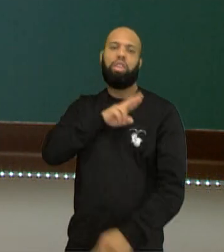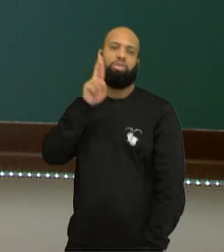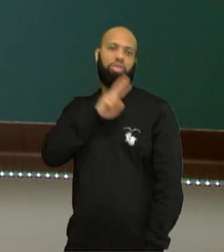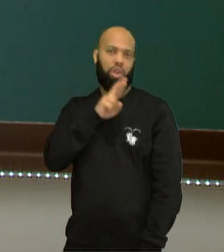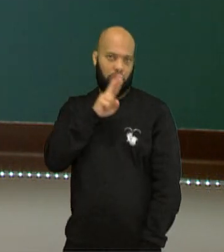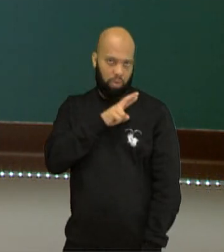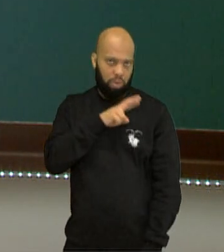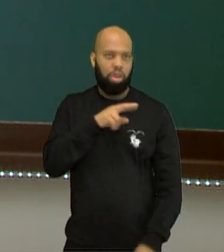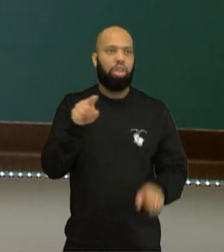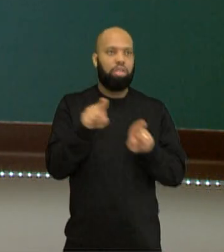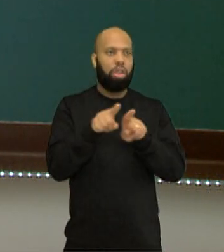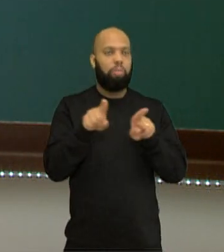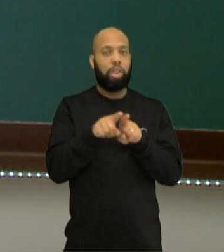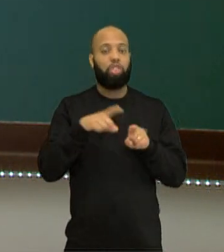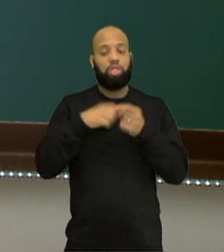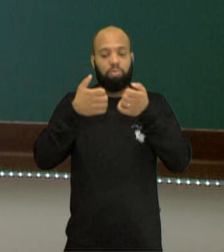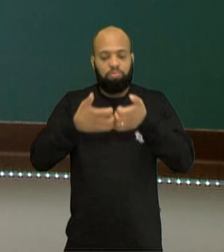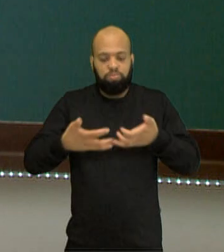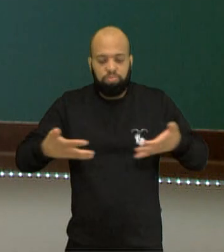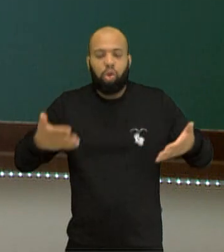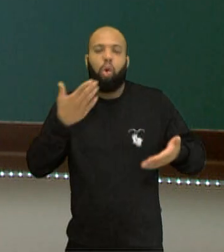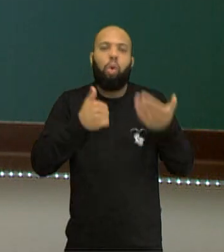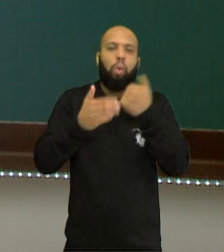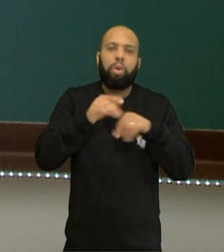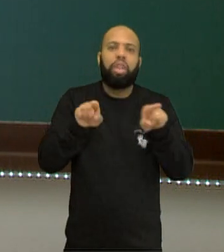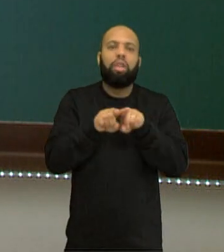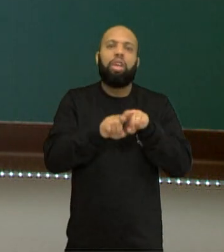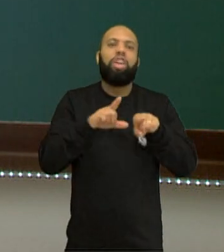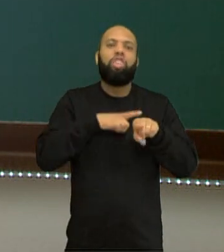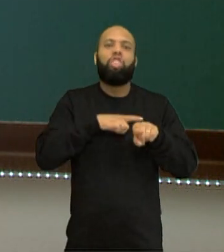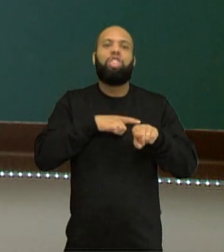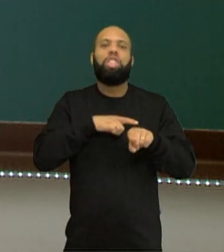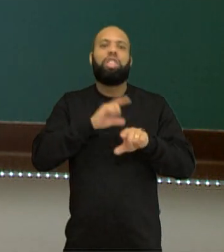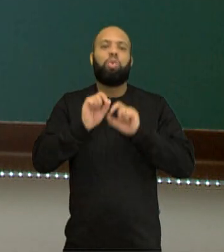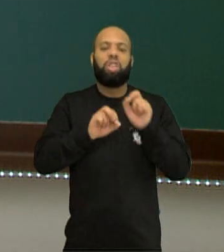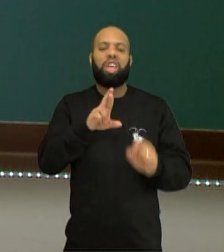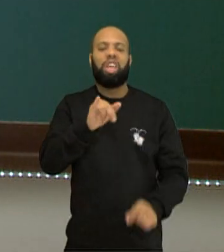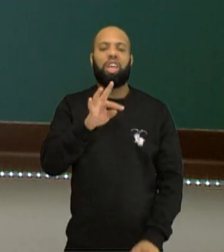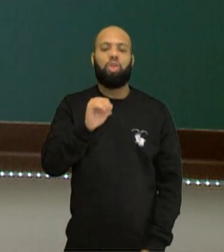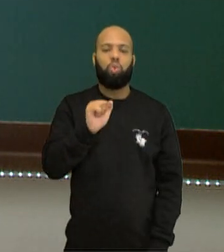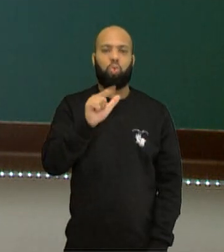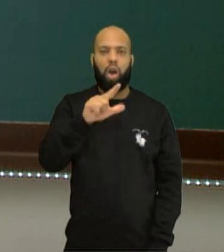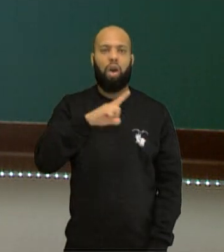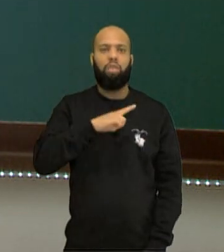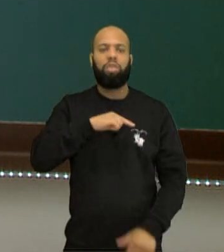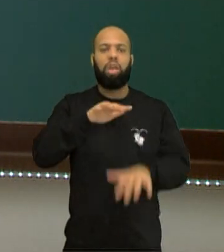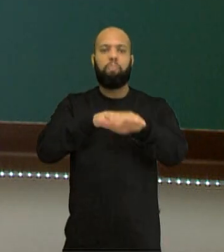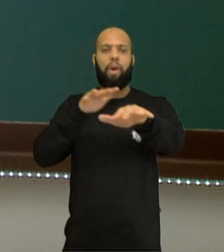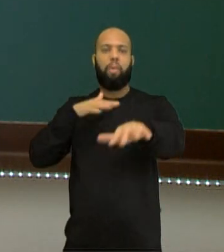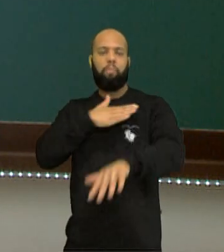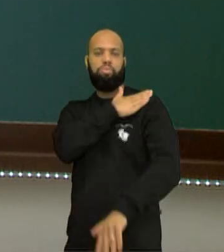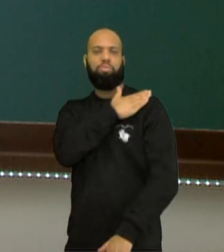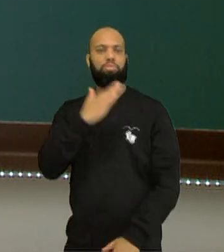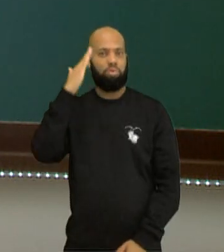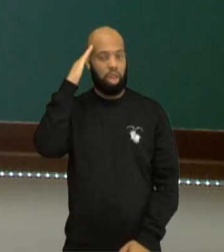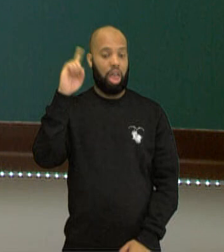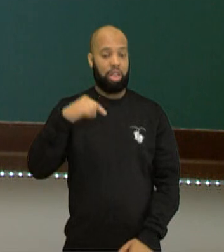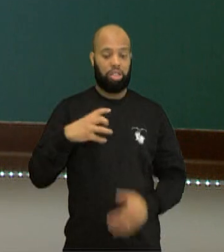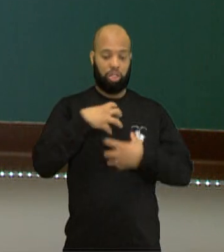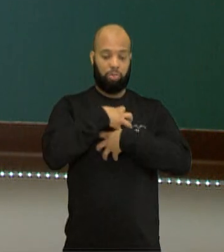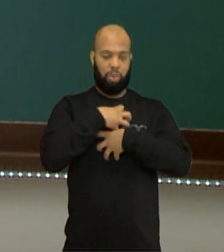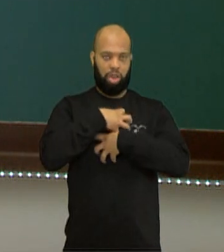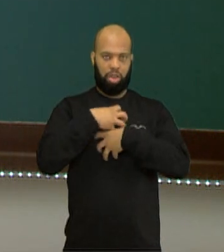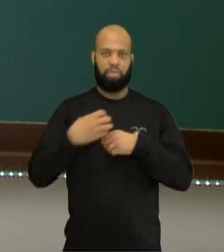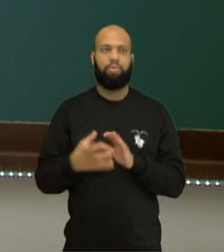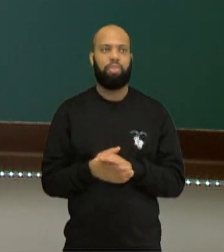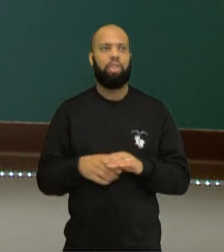era exatamente até para um banquete, para expressar a questão da alegria. Era exatamente um momento de união entre o sentimento e a própria pessoa. Outra